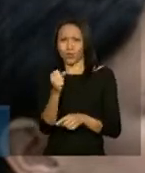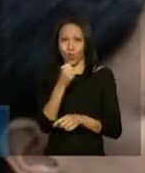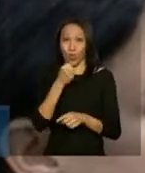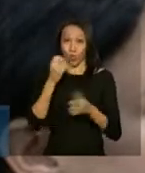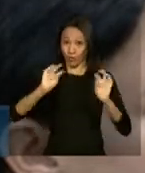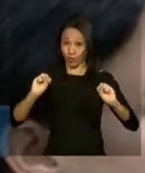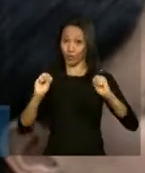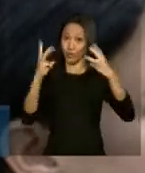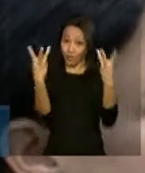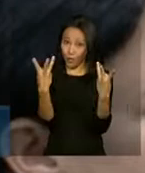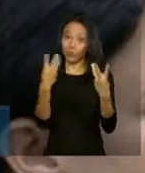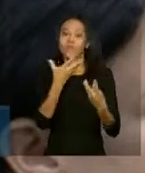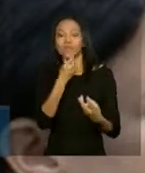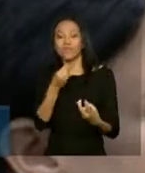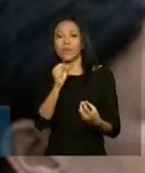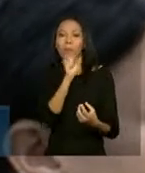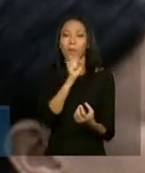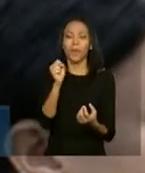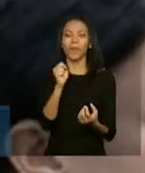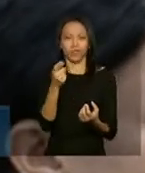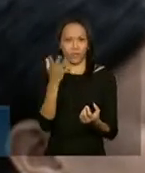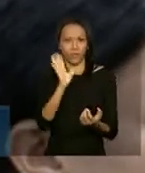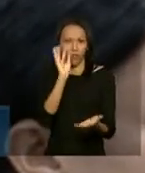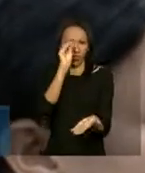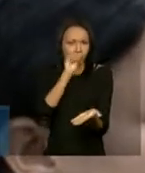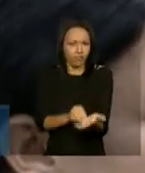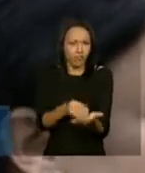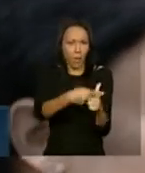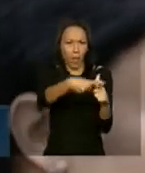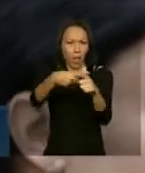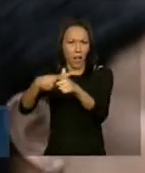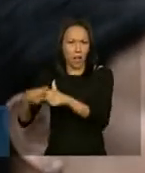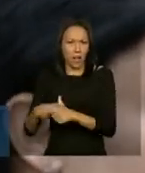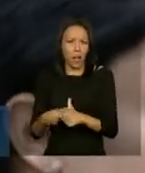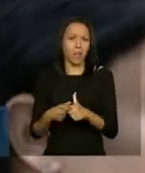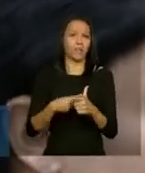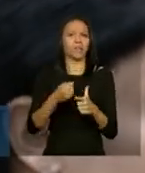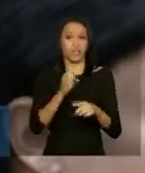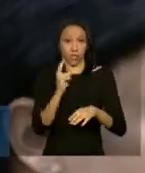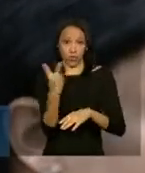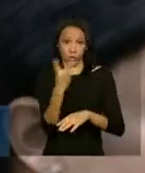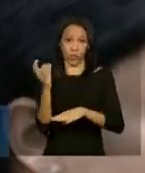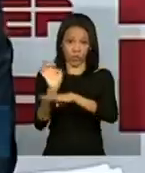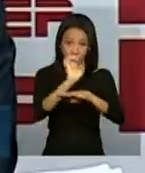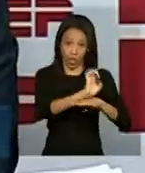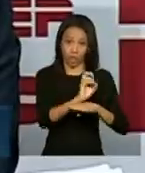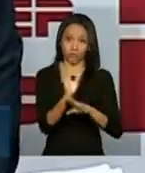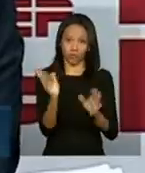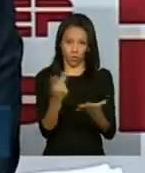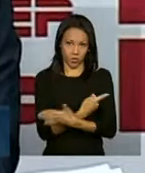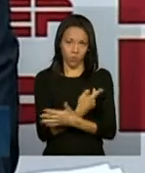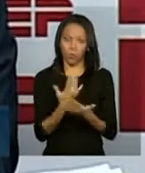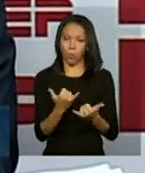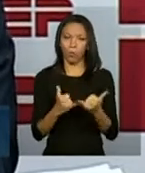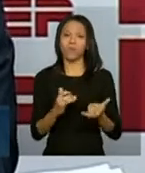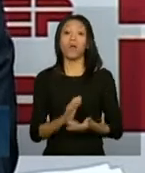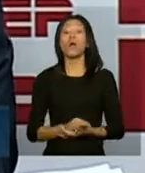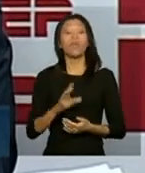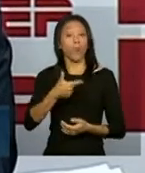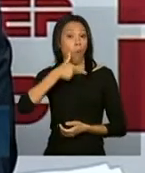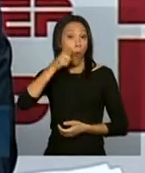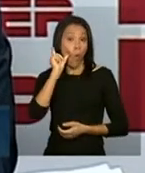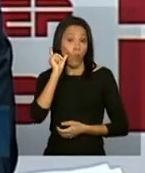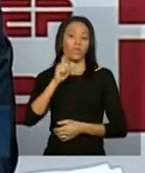que acabou há tempo, então, se tem algo, foi registrado algum problema nesses dois estados? Não, nós tivemos ontem, no Rio Grande do